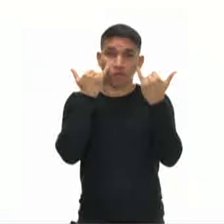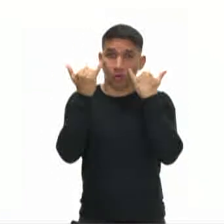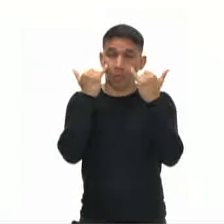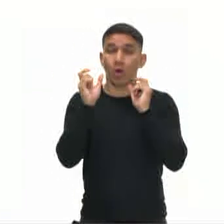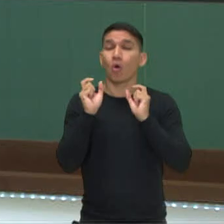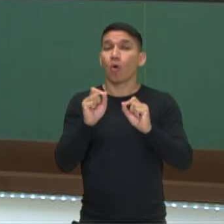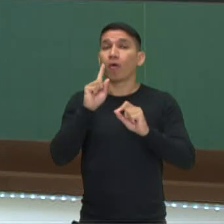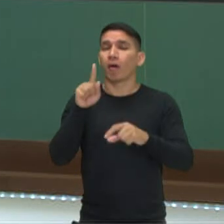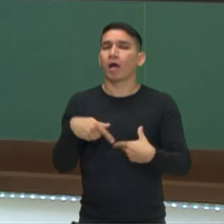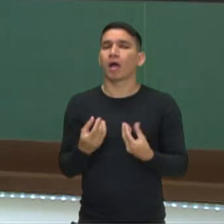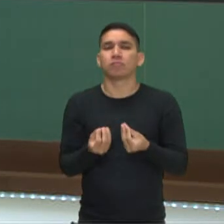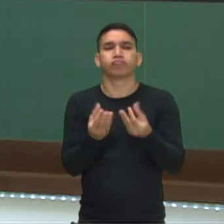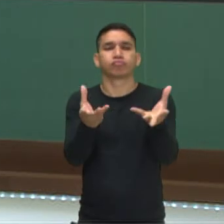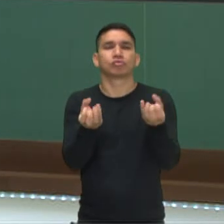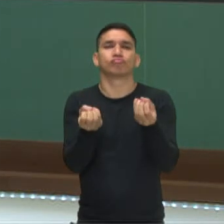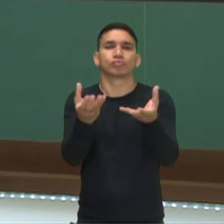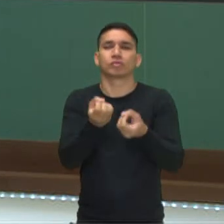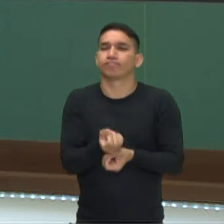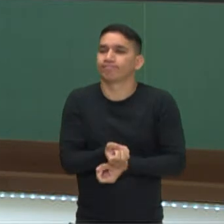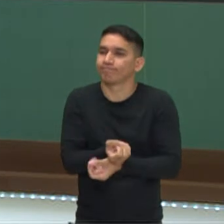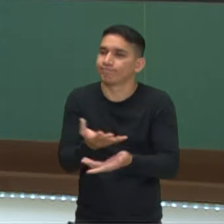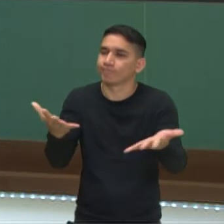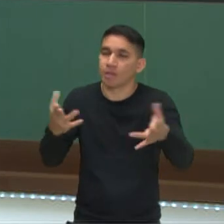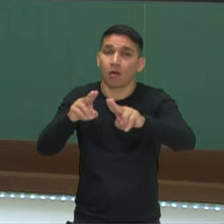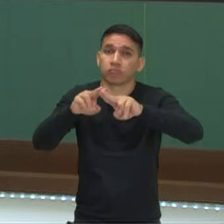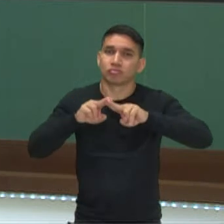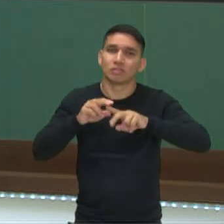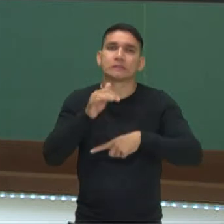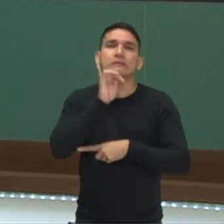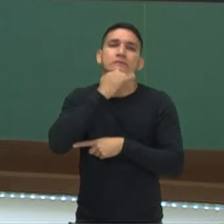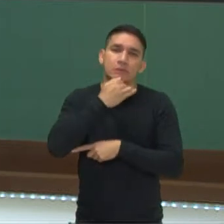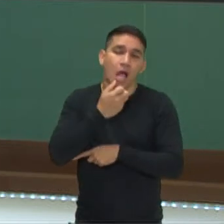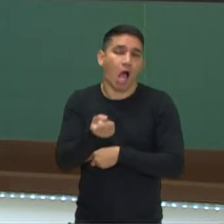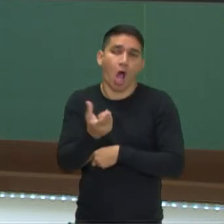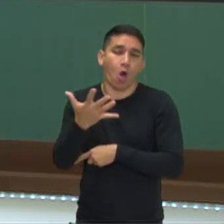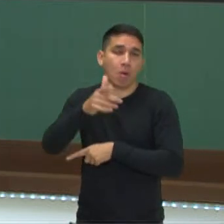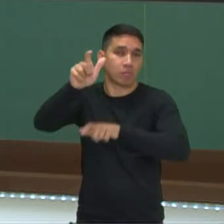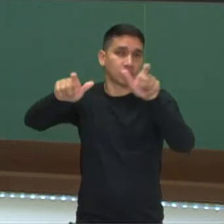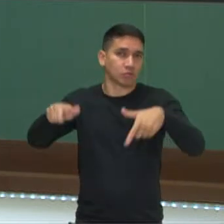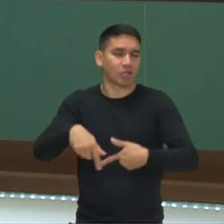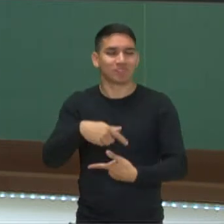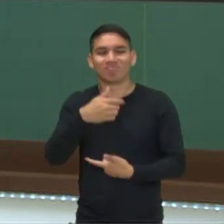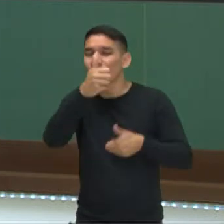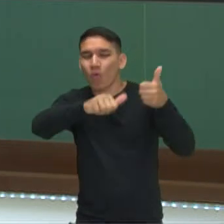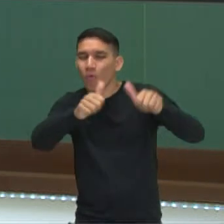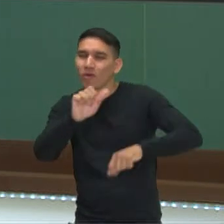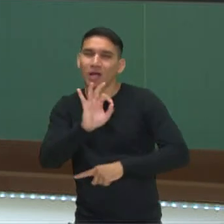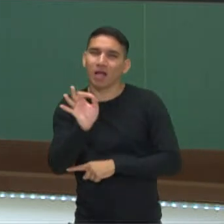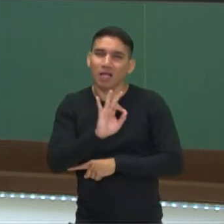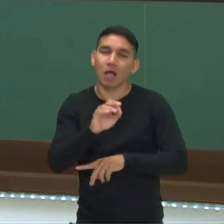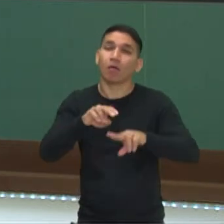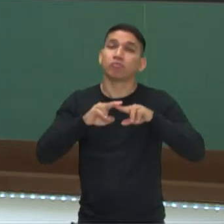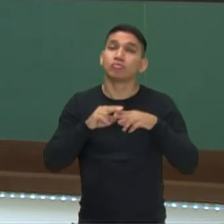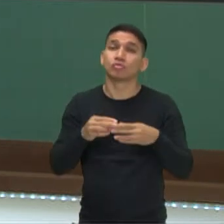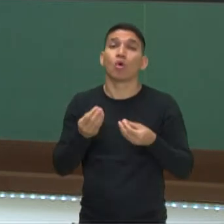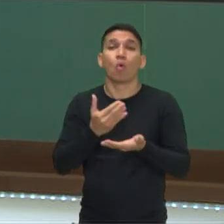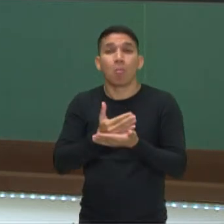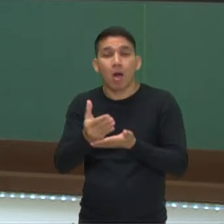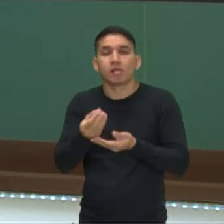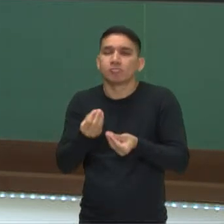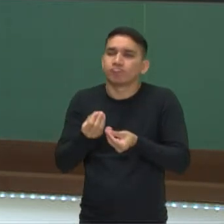é repassada. Então, infelizmente, existem pessoas que não verificam, que não vão atrás e acabam